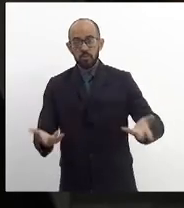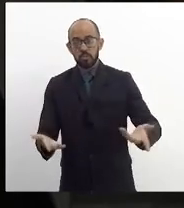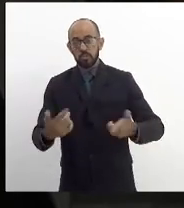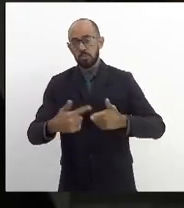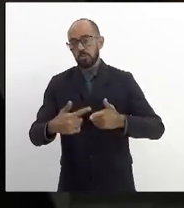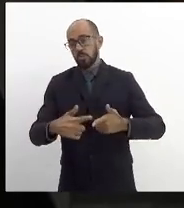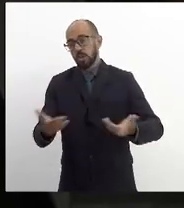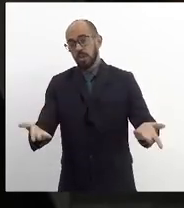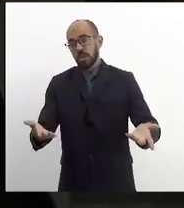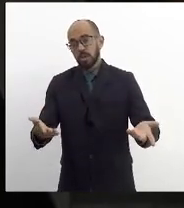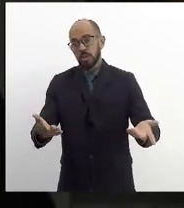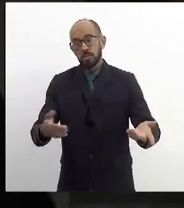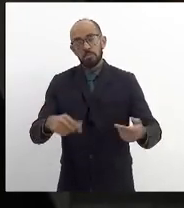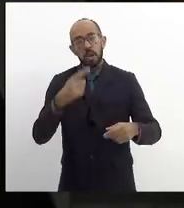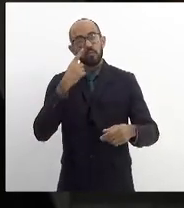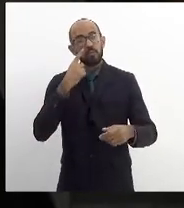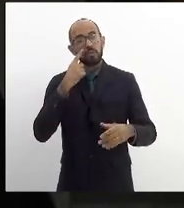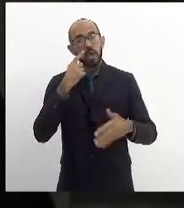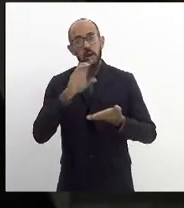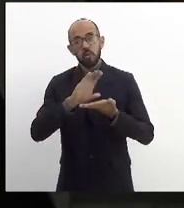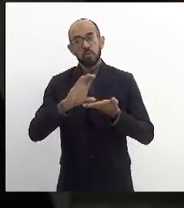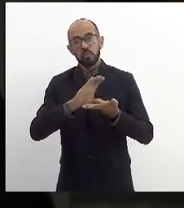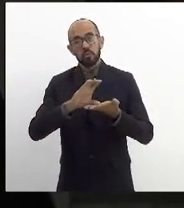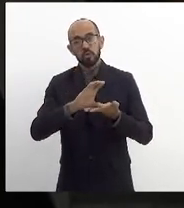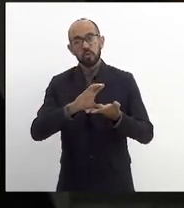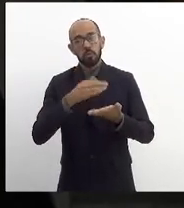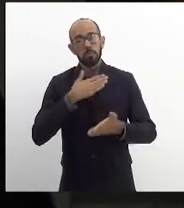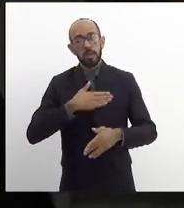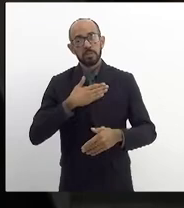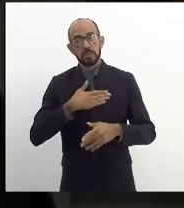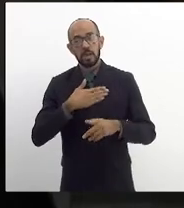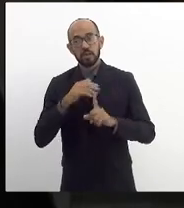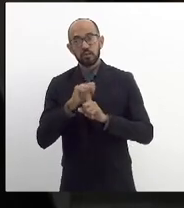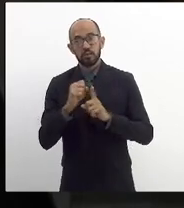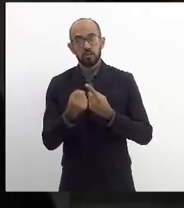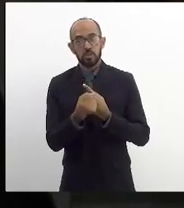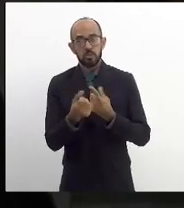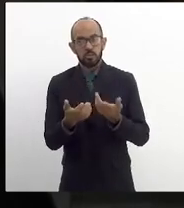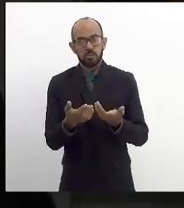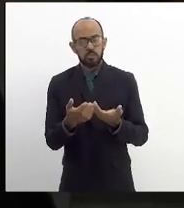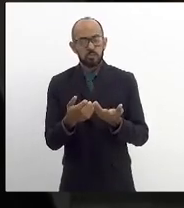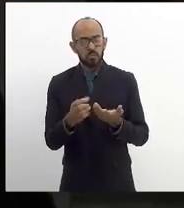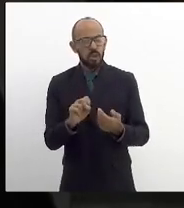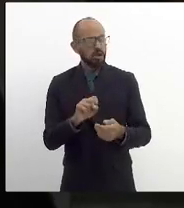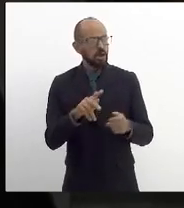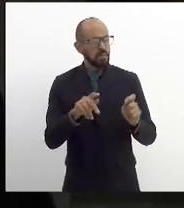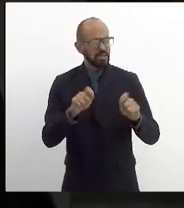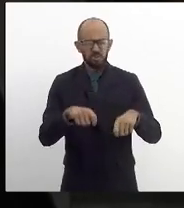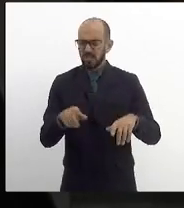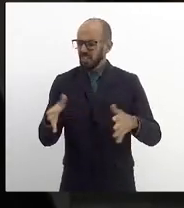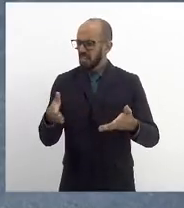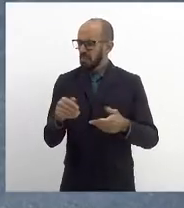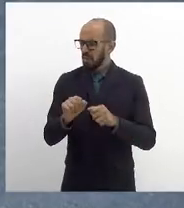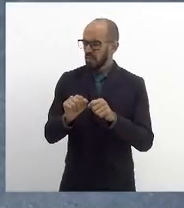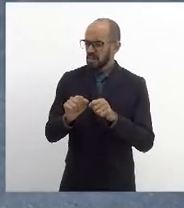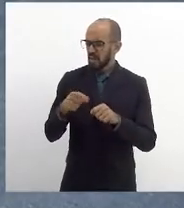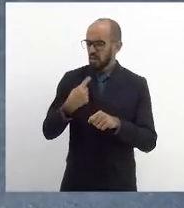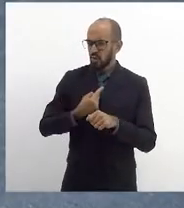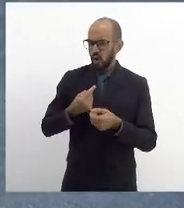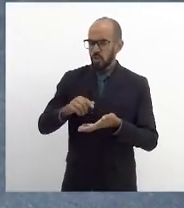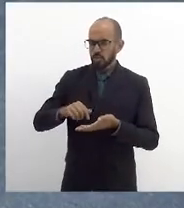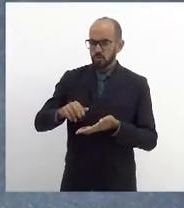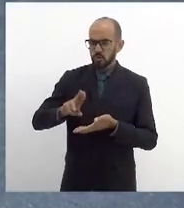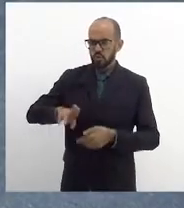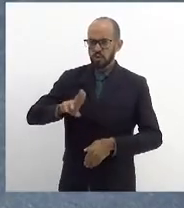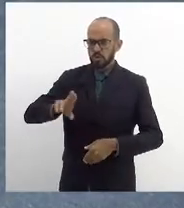existe o direito constitucional do cidadão ter bem-estar social Mas tem minha neta que nós podemos fazer enquanto consumidores que